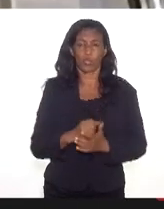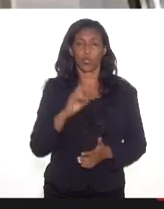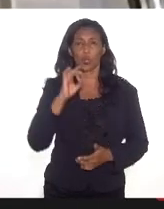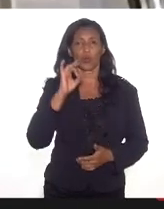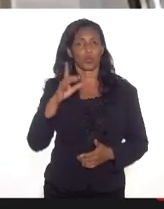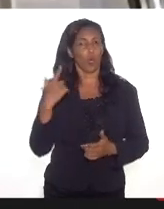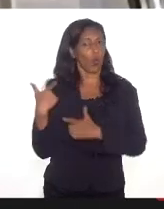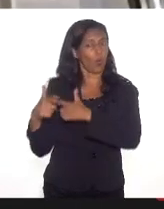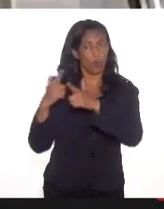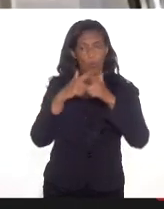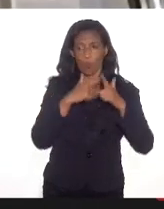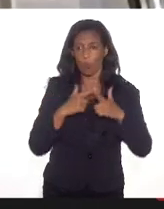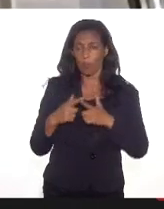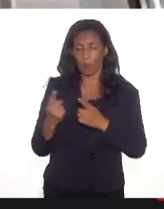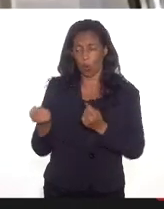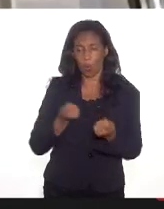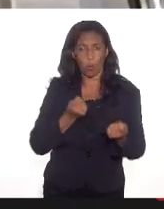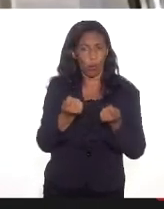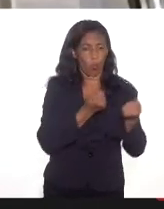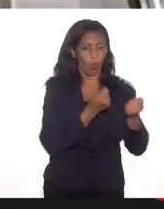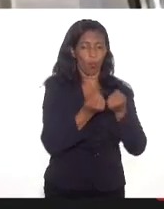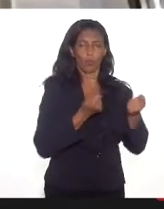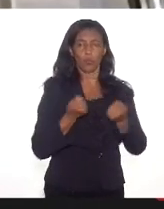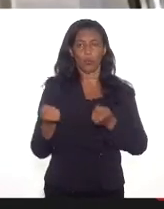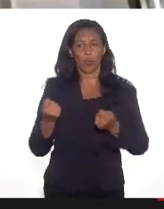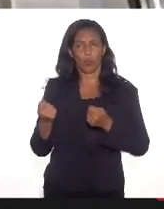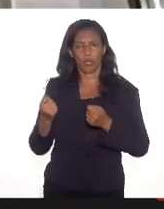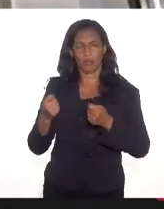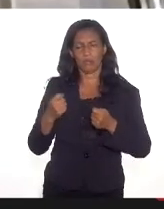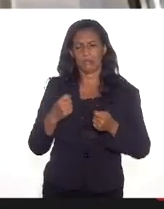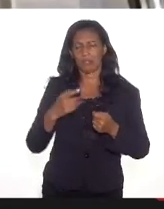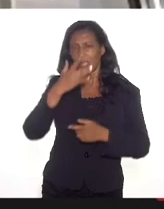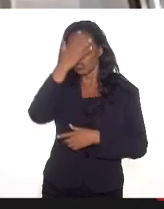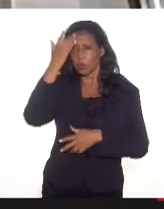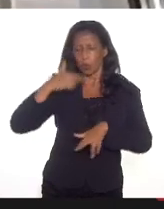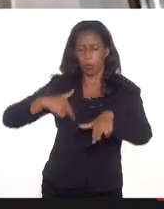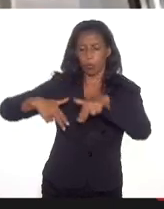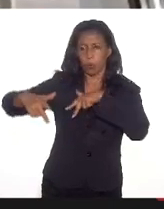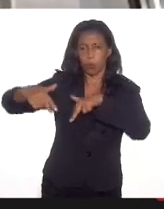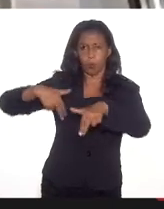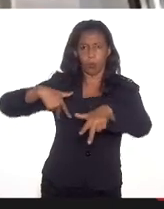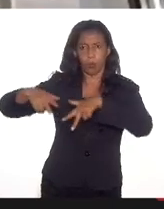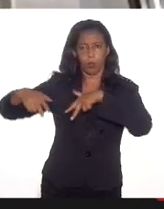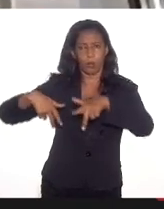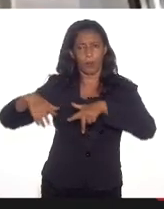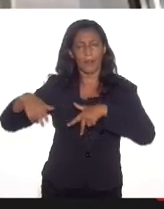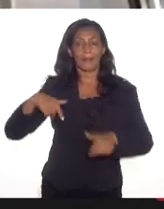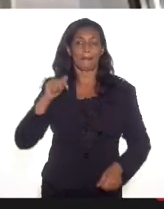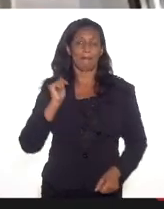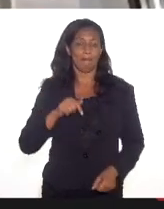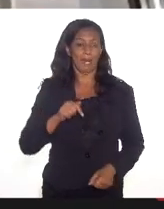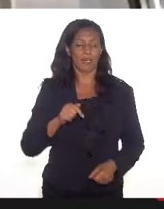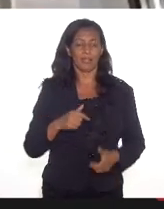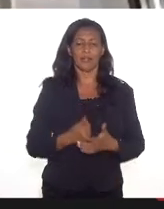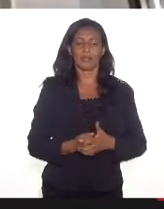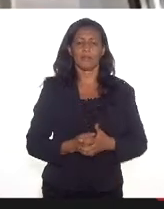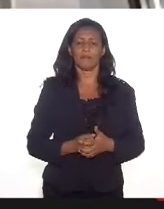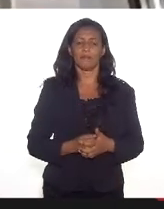problema de controle da locomoção da população mas eles também são meios de